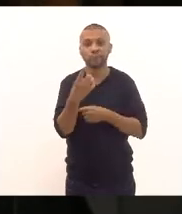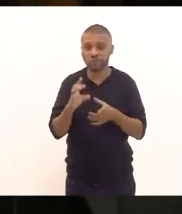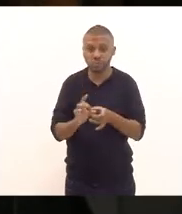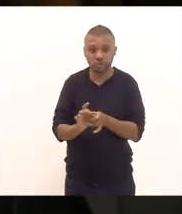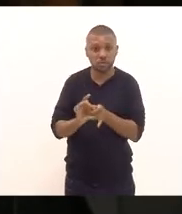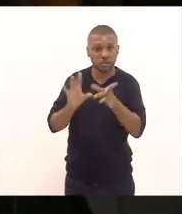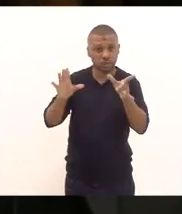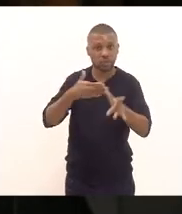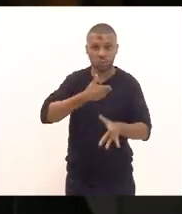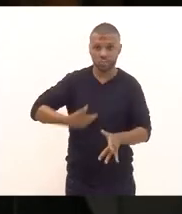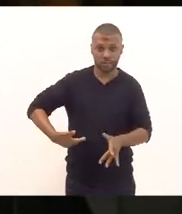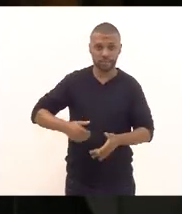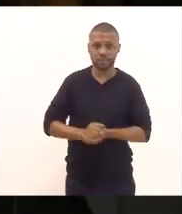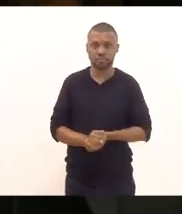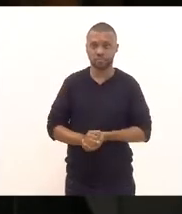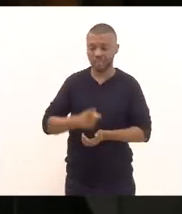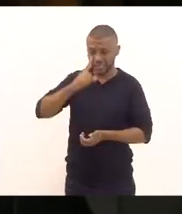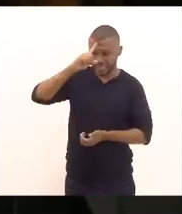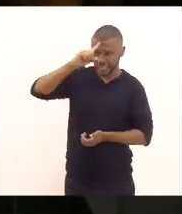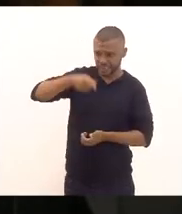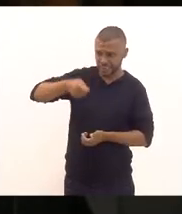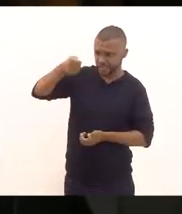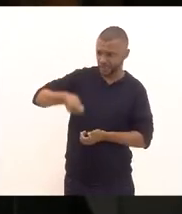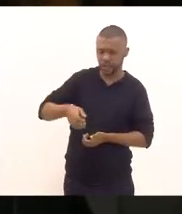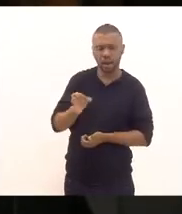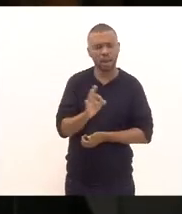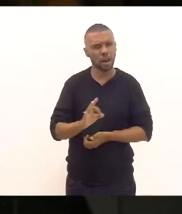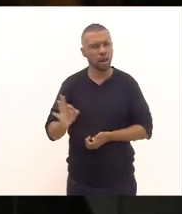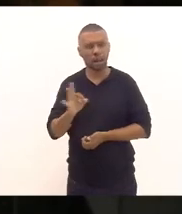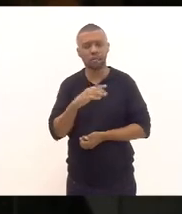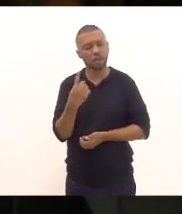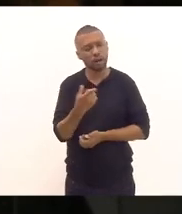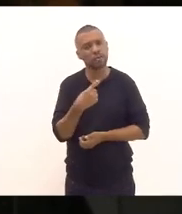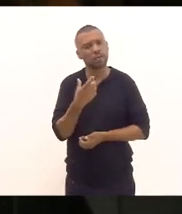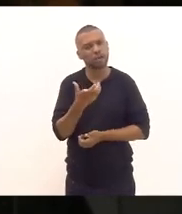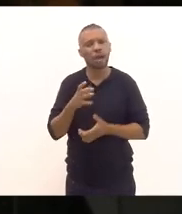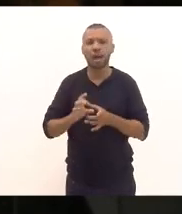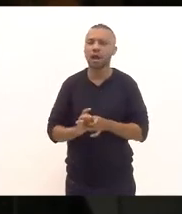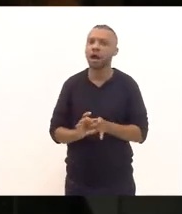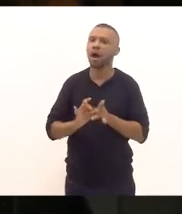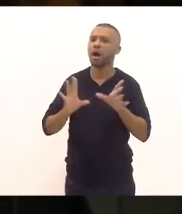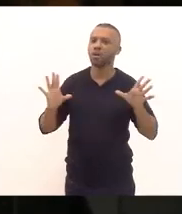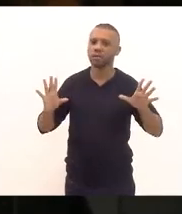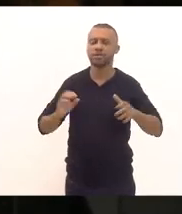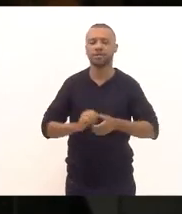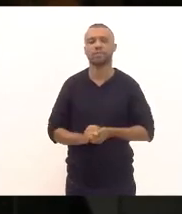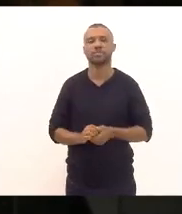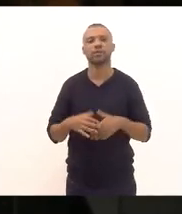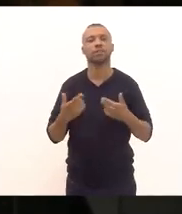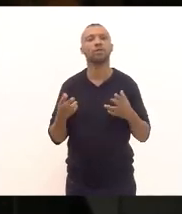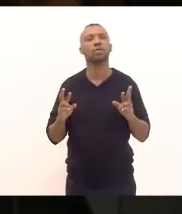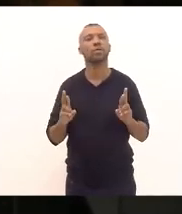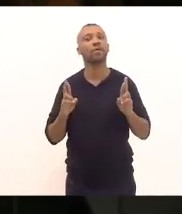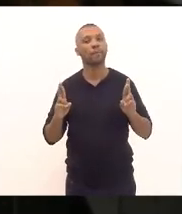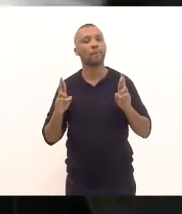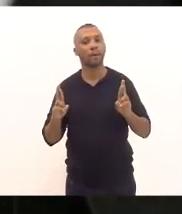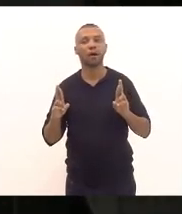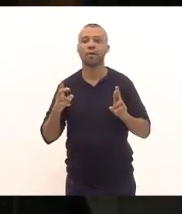governador Nós não estamos mais determinando vamos autorizar então espero